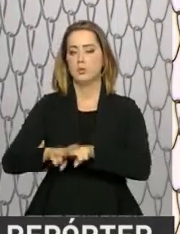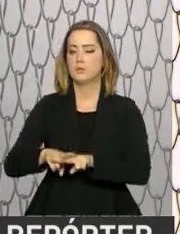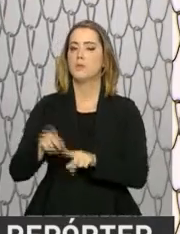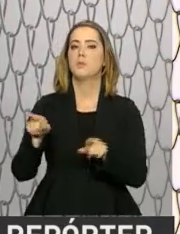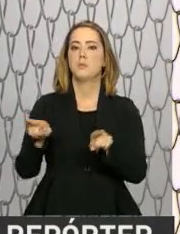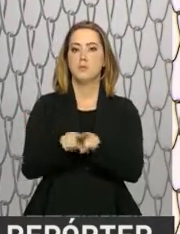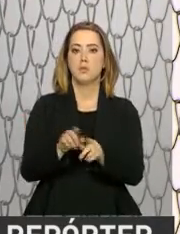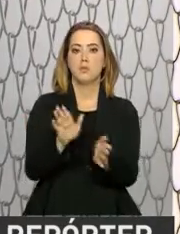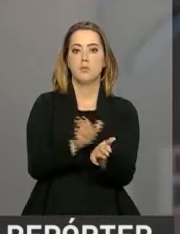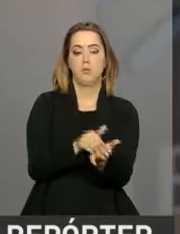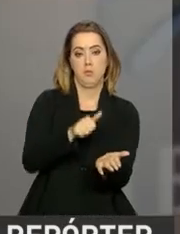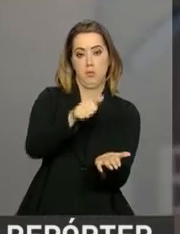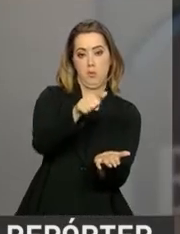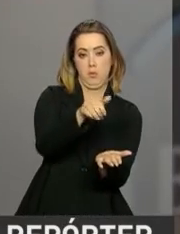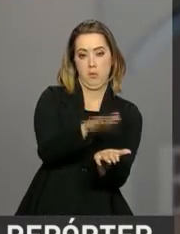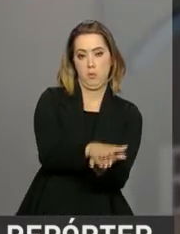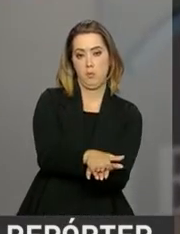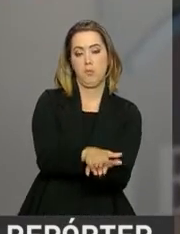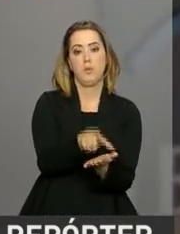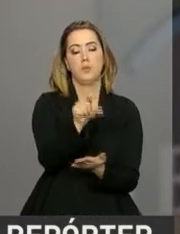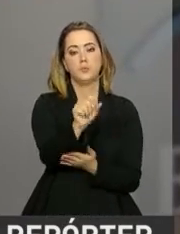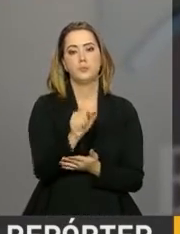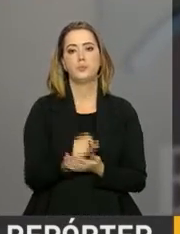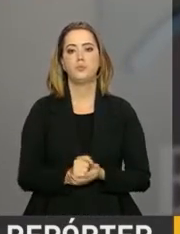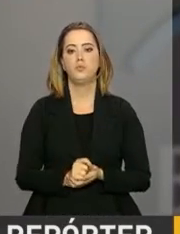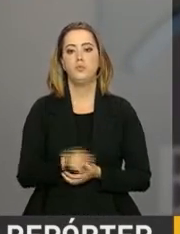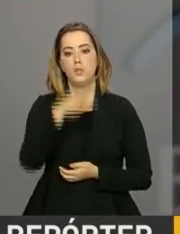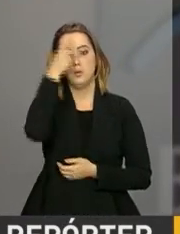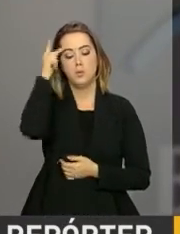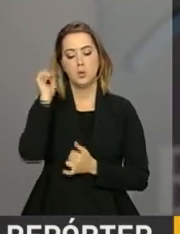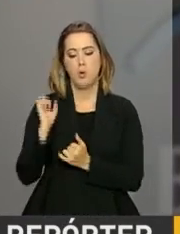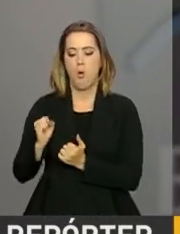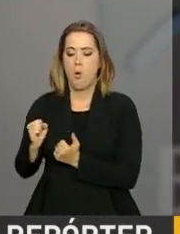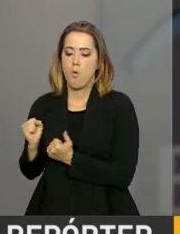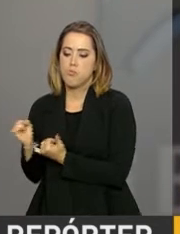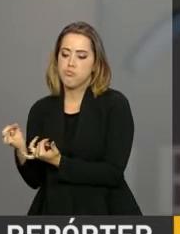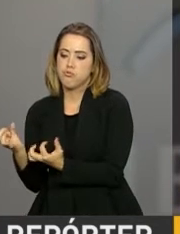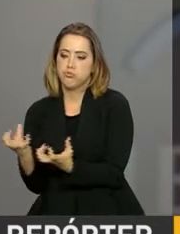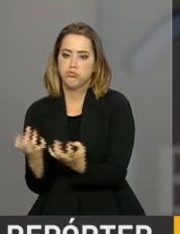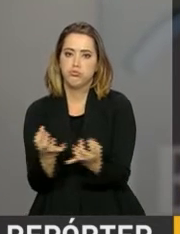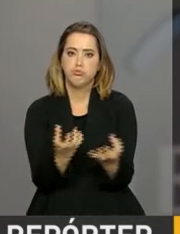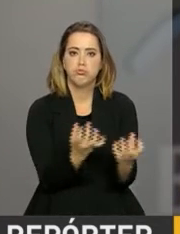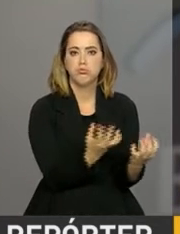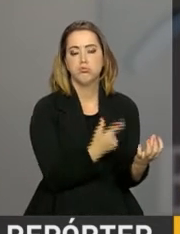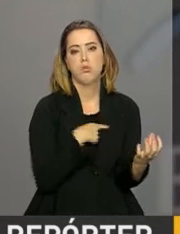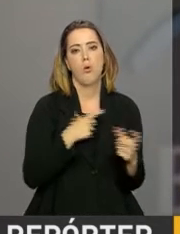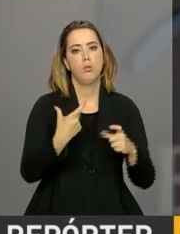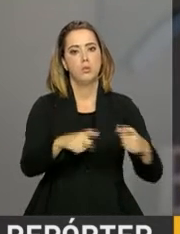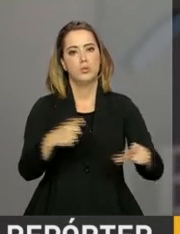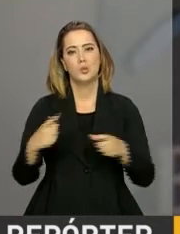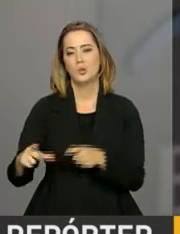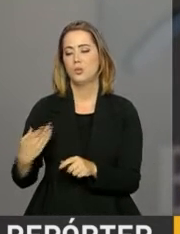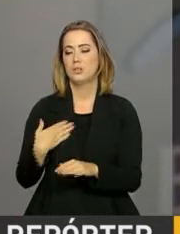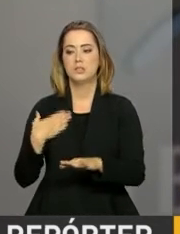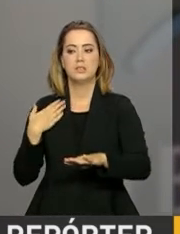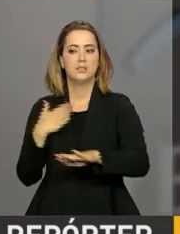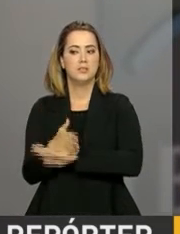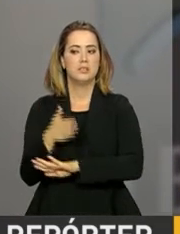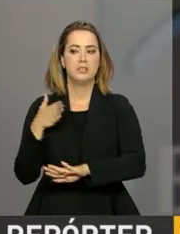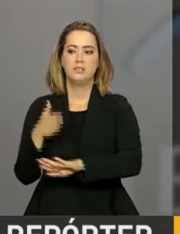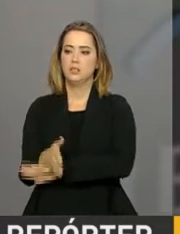5 mil reais na hora que você coloca o fumo em qualquer local principalmente quando ele adentra em áreas